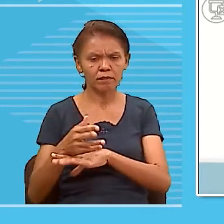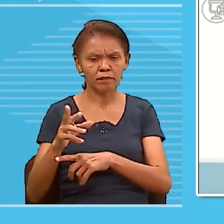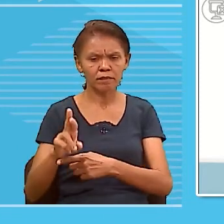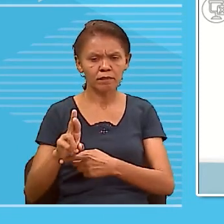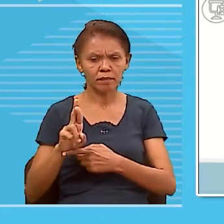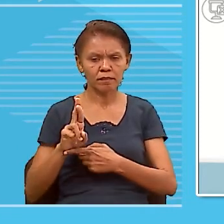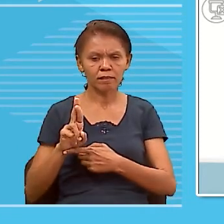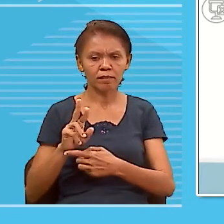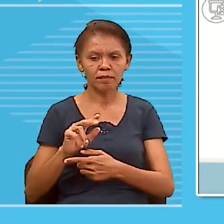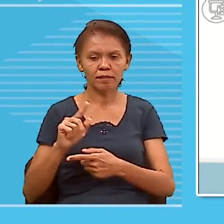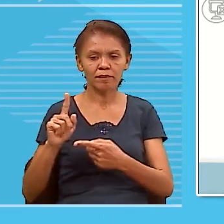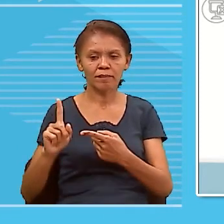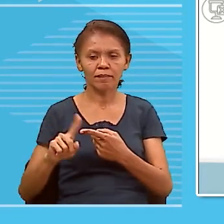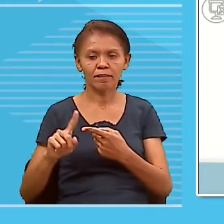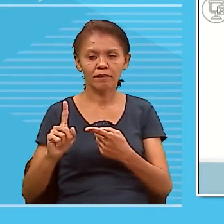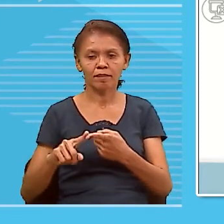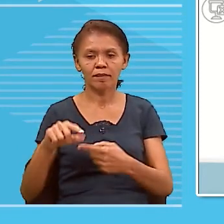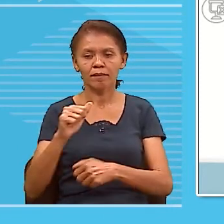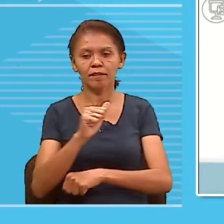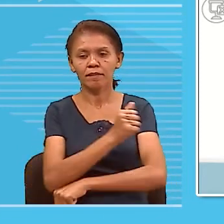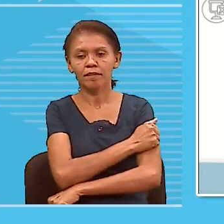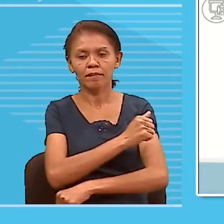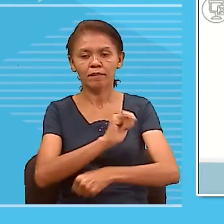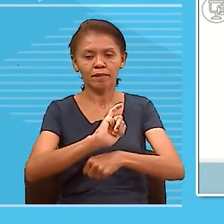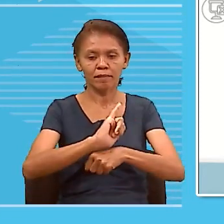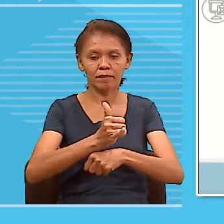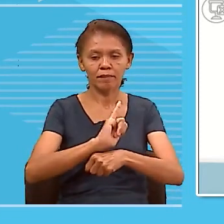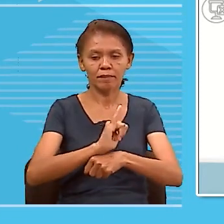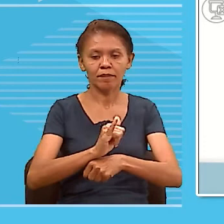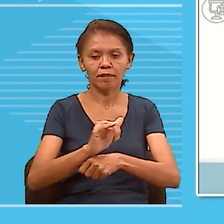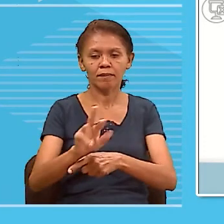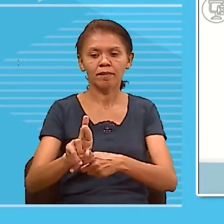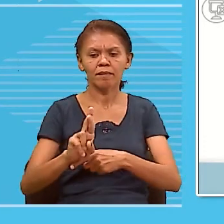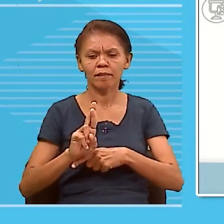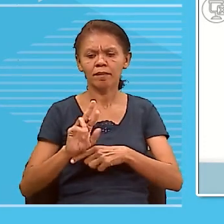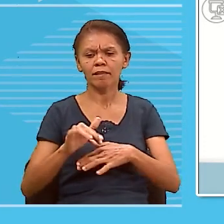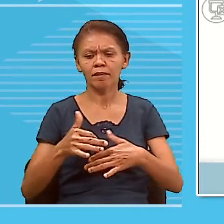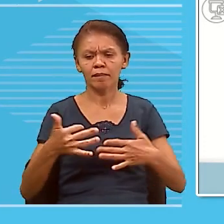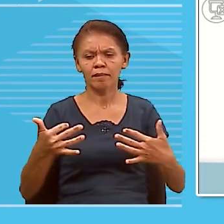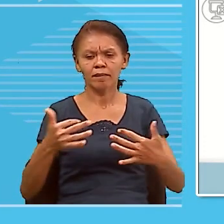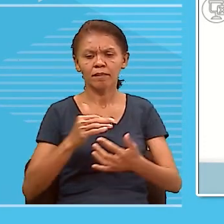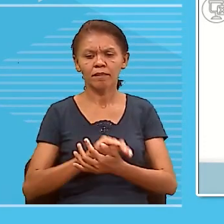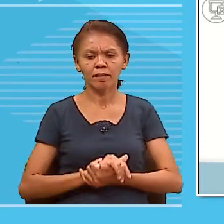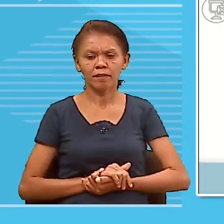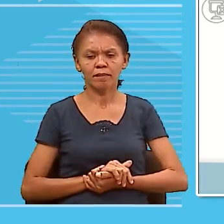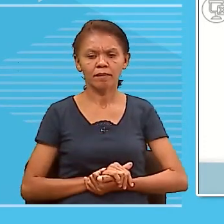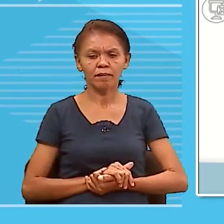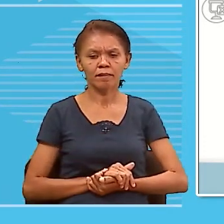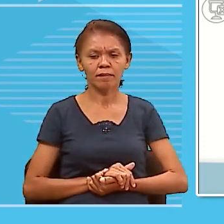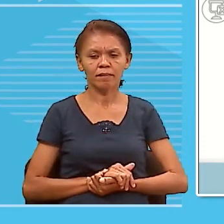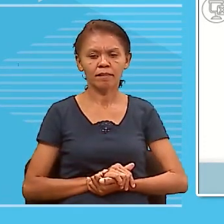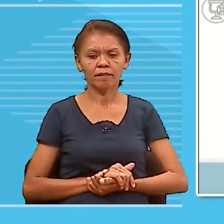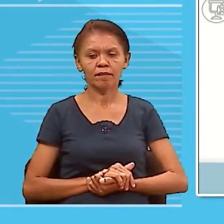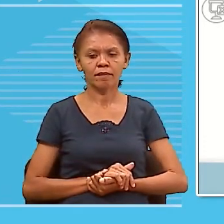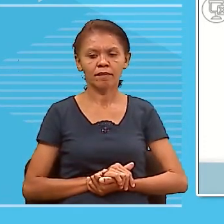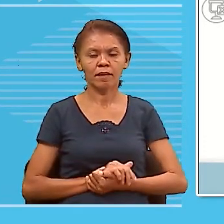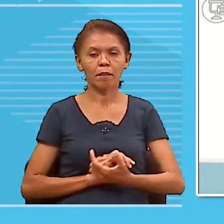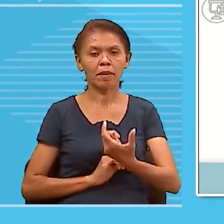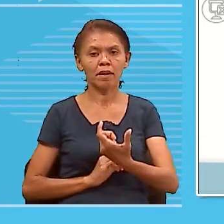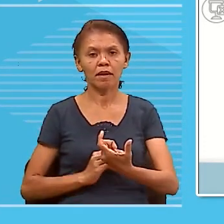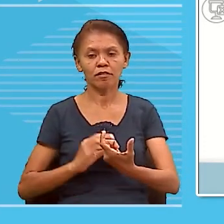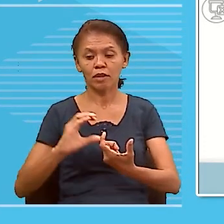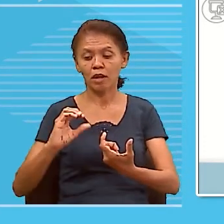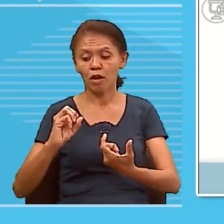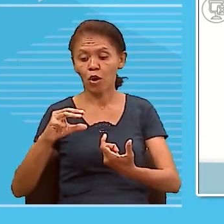Adri Qual é a resposta que você vai me dar qual é o valor semântico desse como